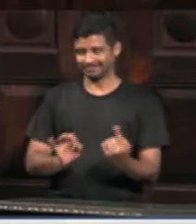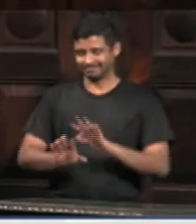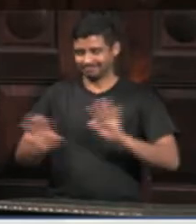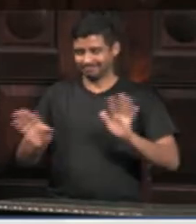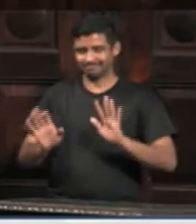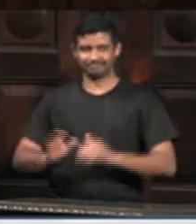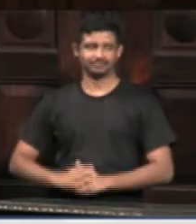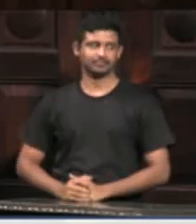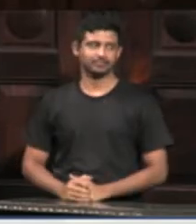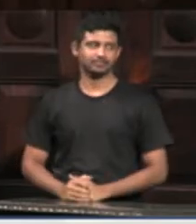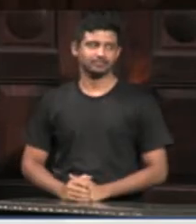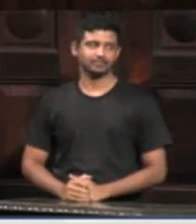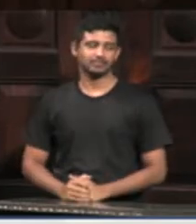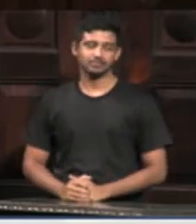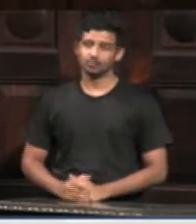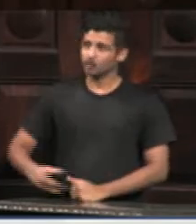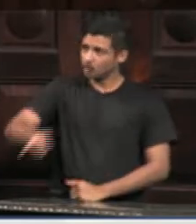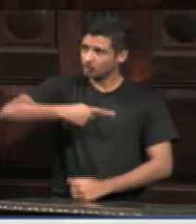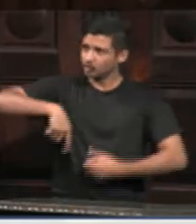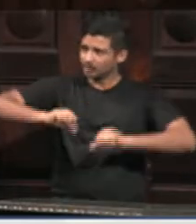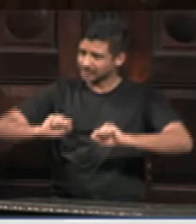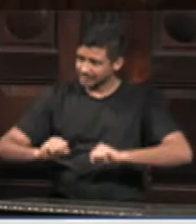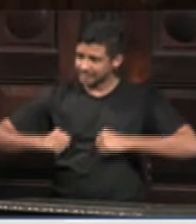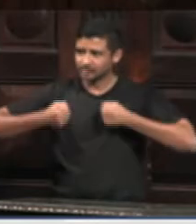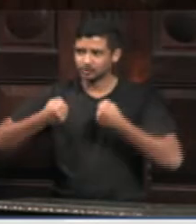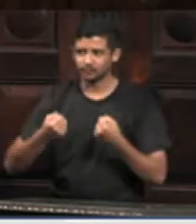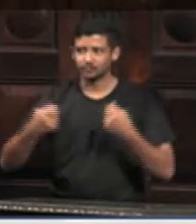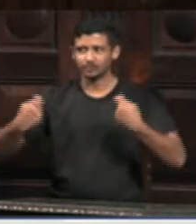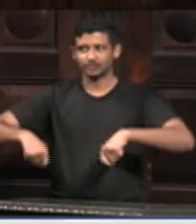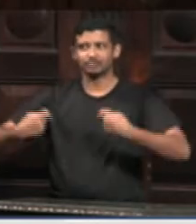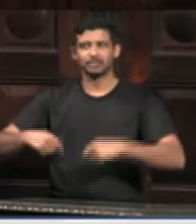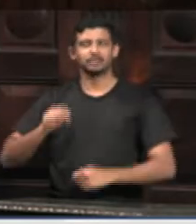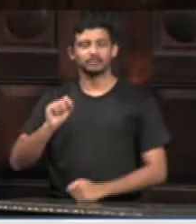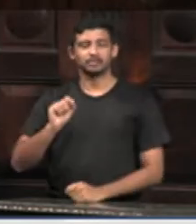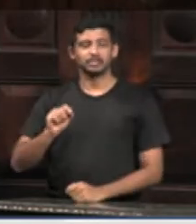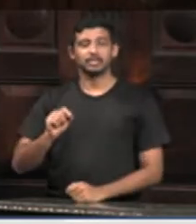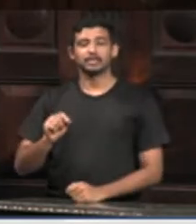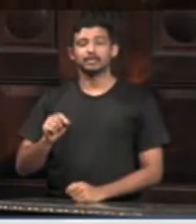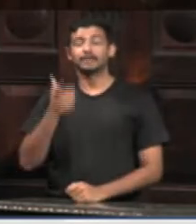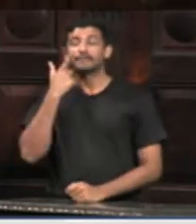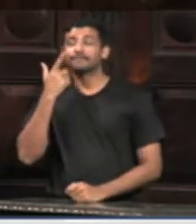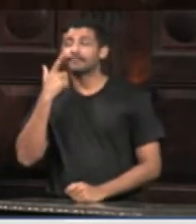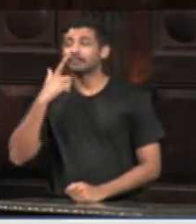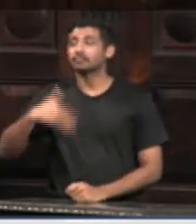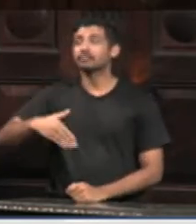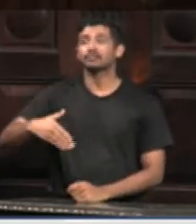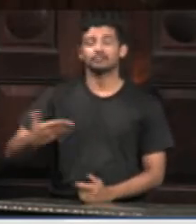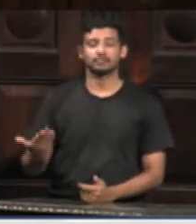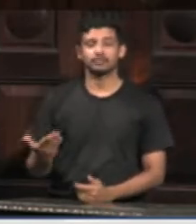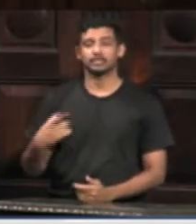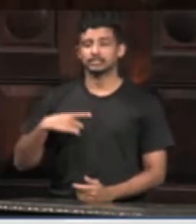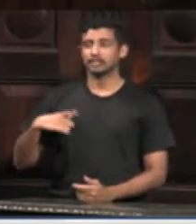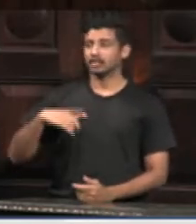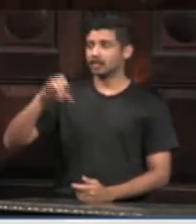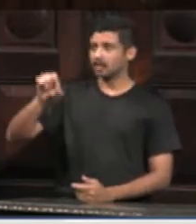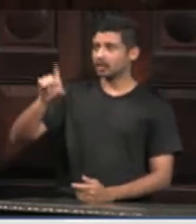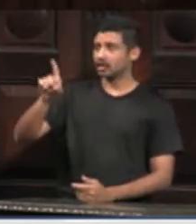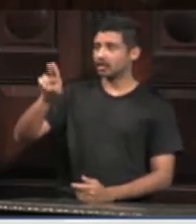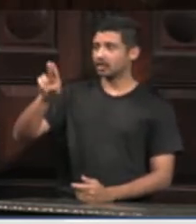Achei que nós devíamos estar empenhados para saber se queremos Eduardo